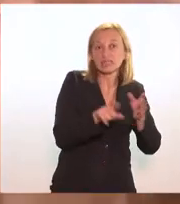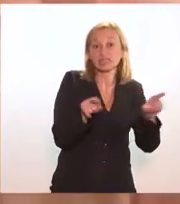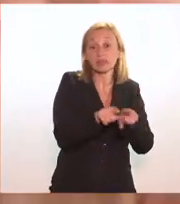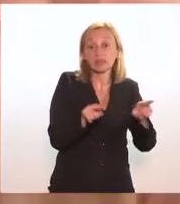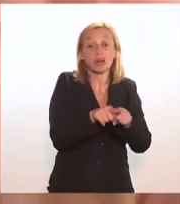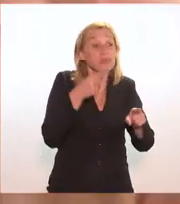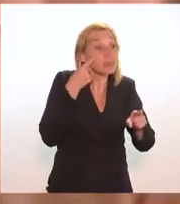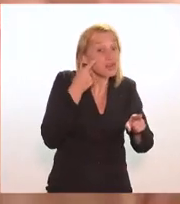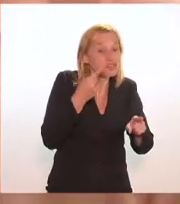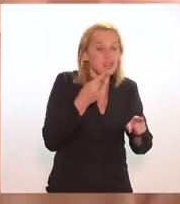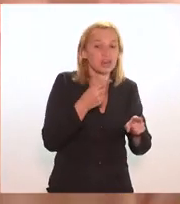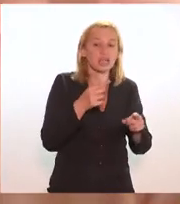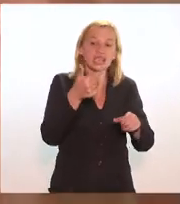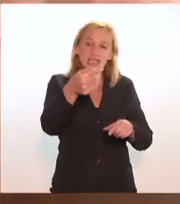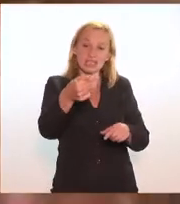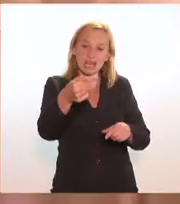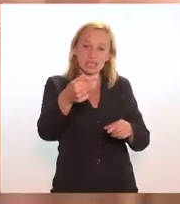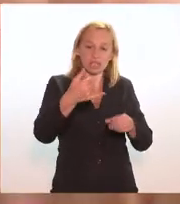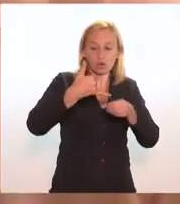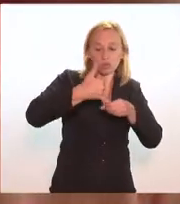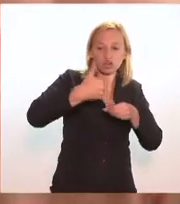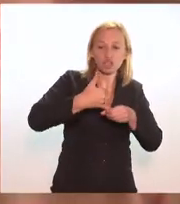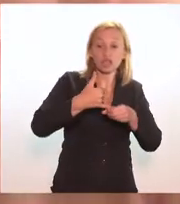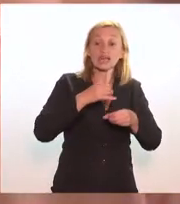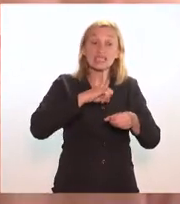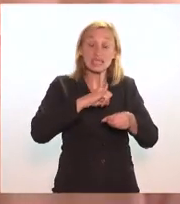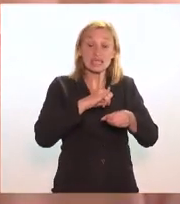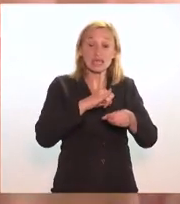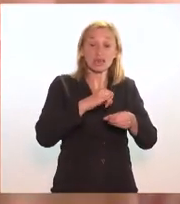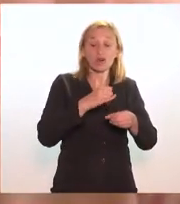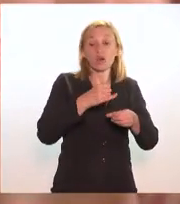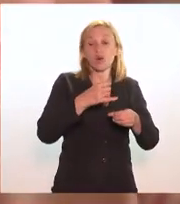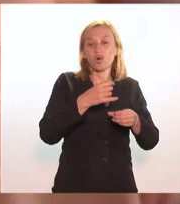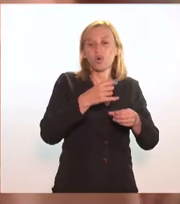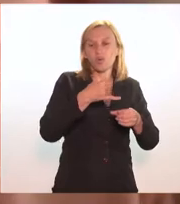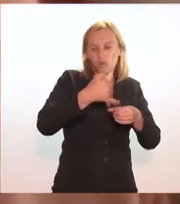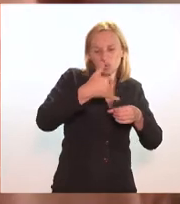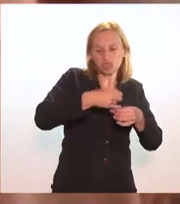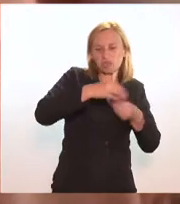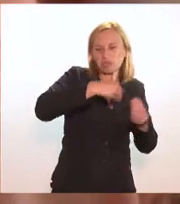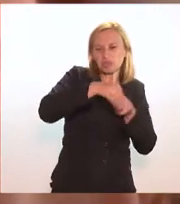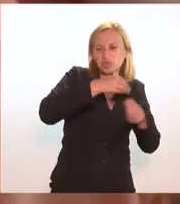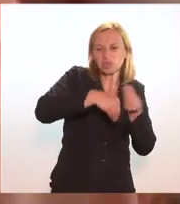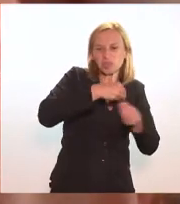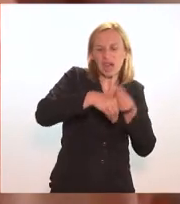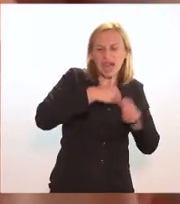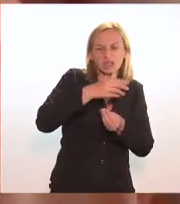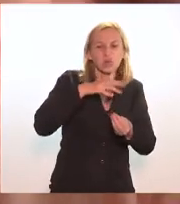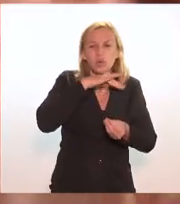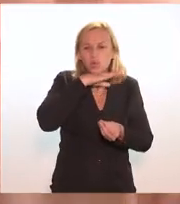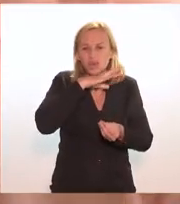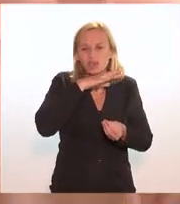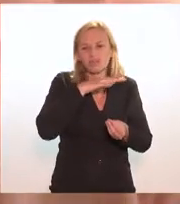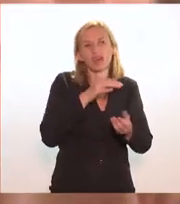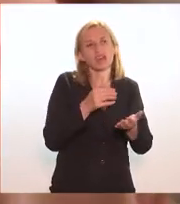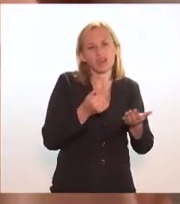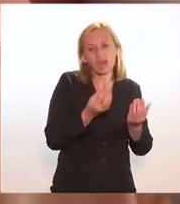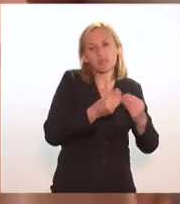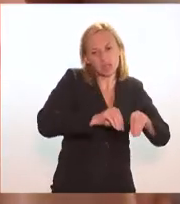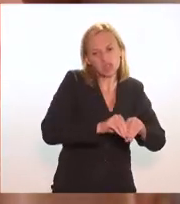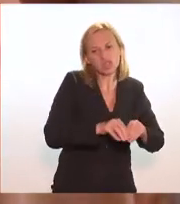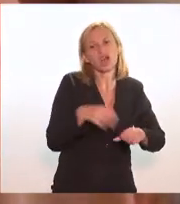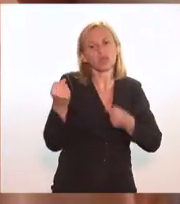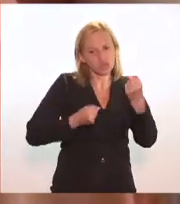vezes cede o combustível. Se for adulterado, vai causar uma outra despesa nos equipamentos, que os carros que forem utilizar